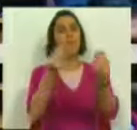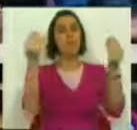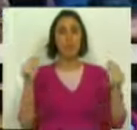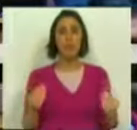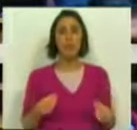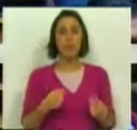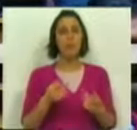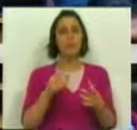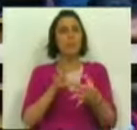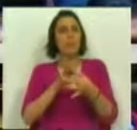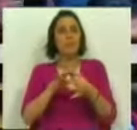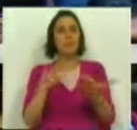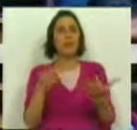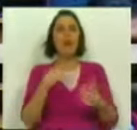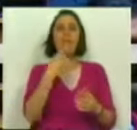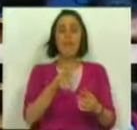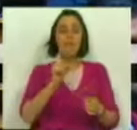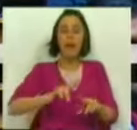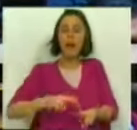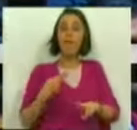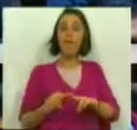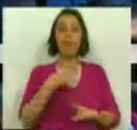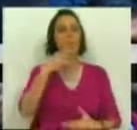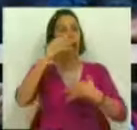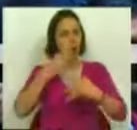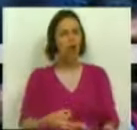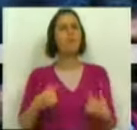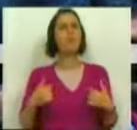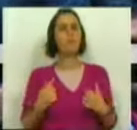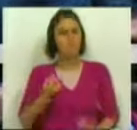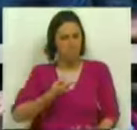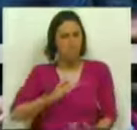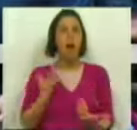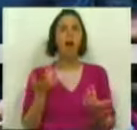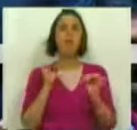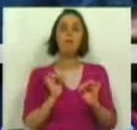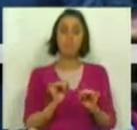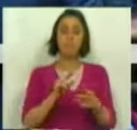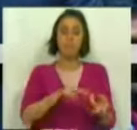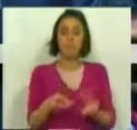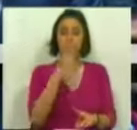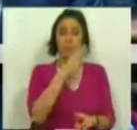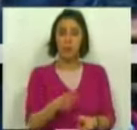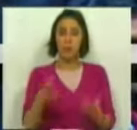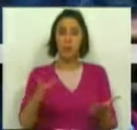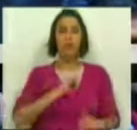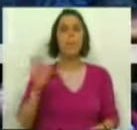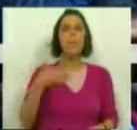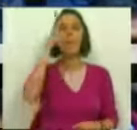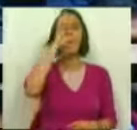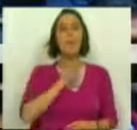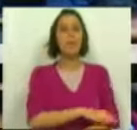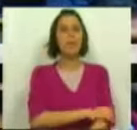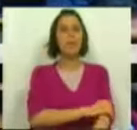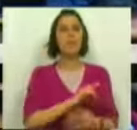vezes são impopulares, o que reforçam a convicção que temos que ter na sua execução. Sr.